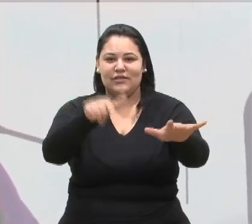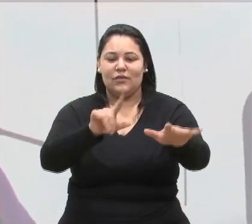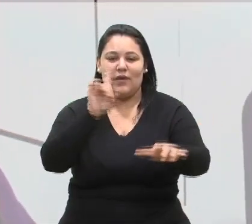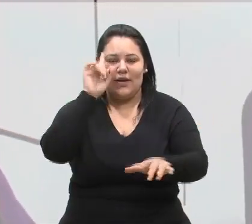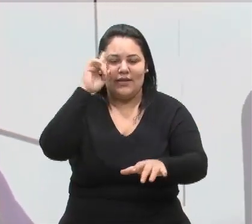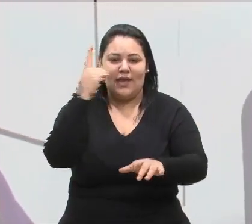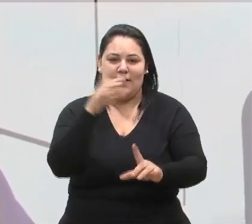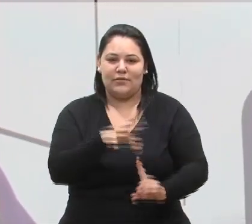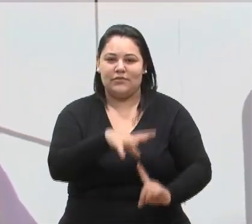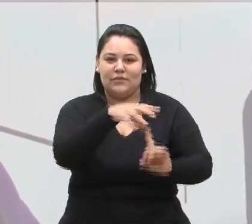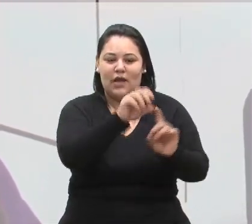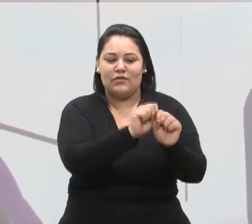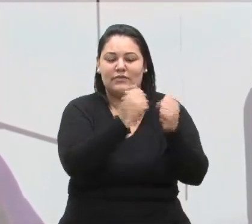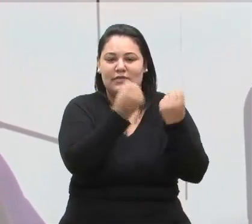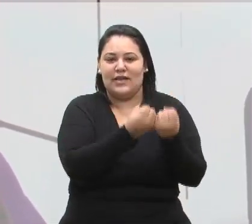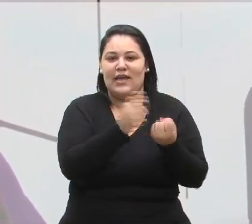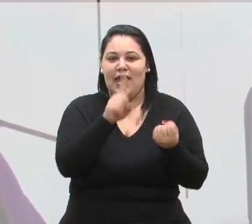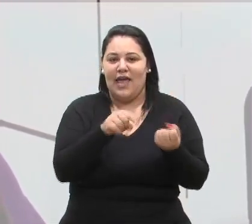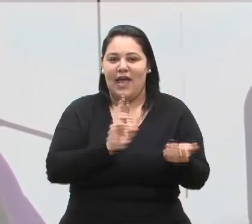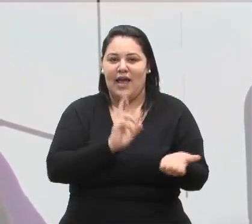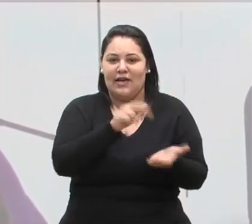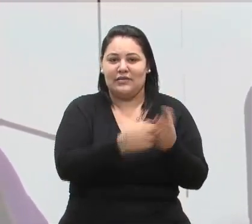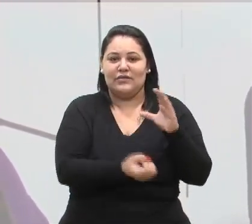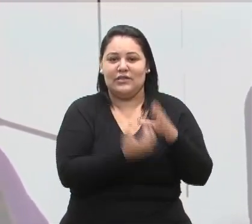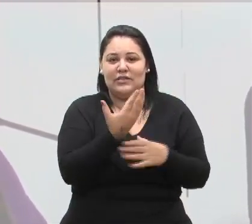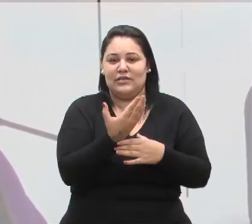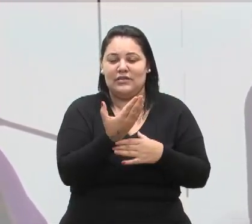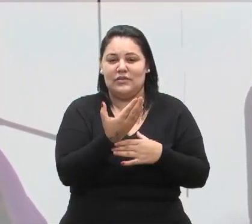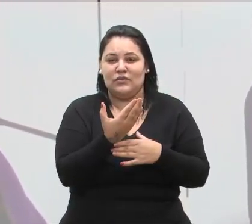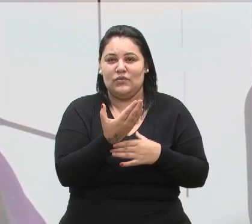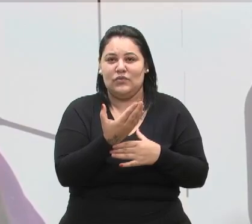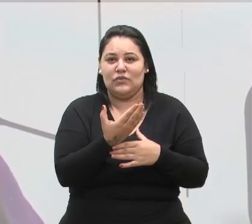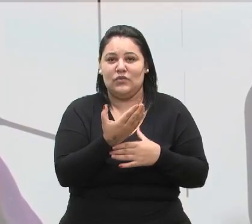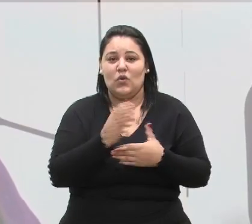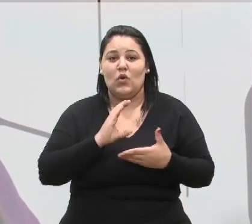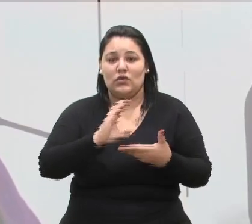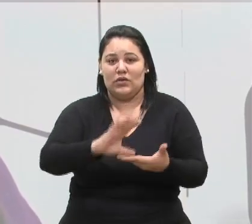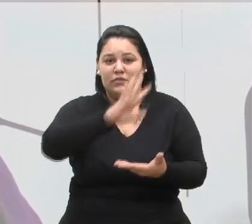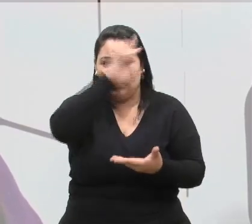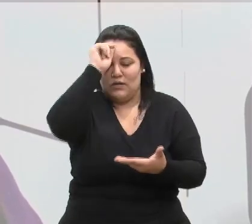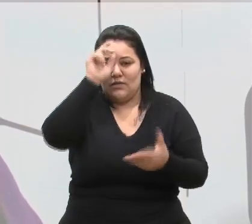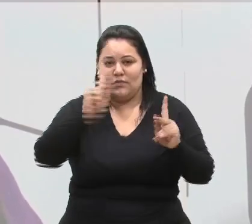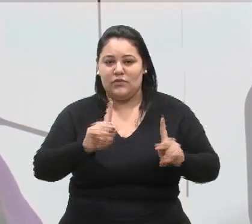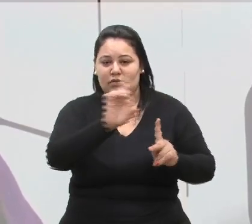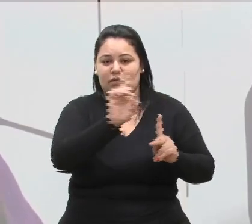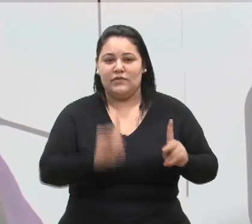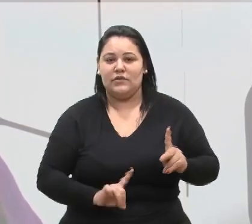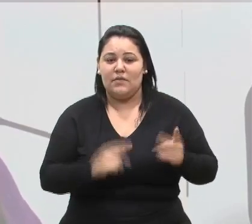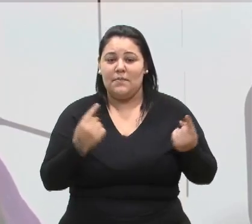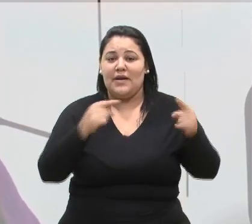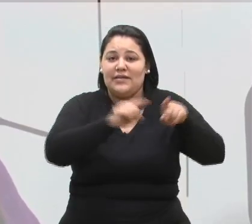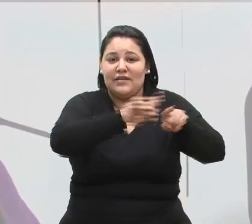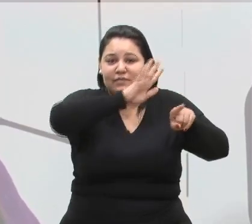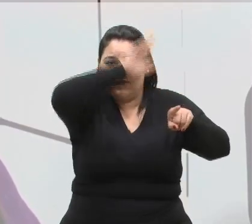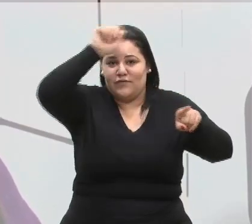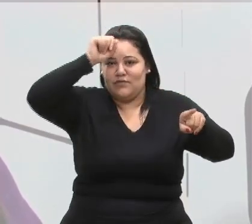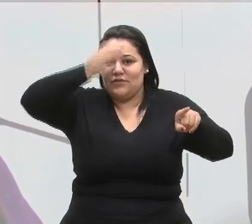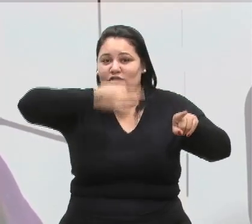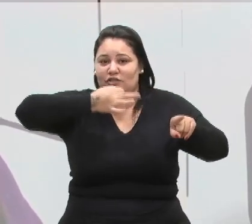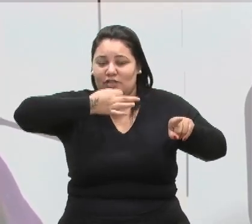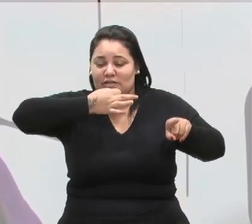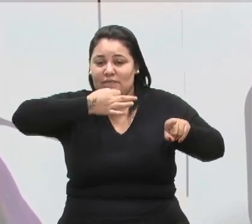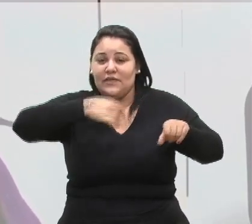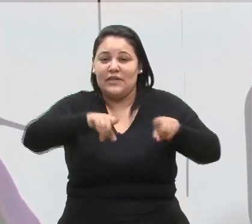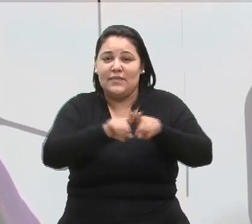né, ela é uma realização do Conselho Municipal da Pessoa com Deficiência, em parceria com a Prefeitura Municipal de Caxias do Sul.